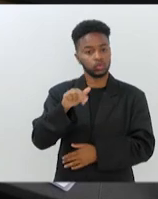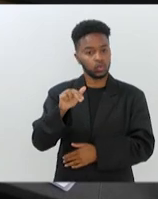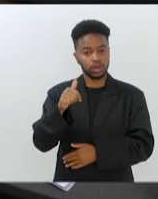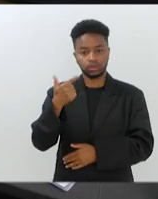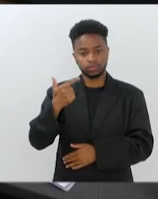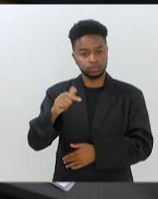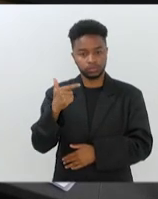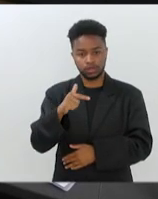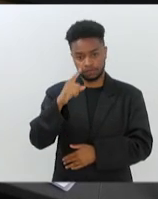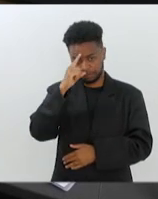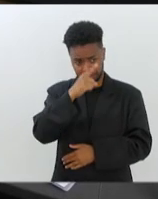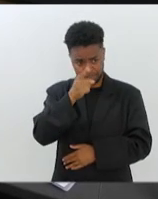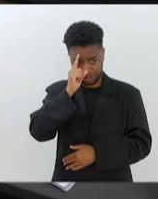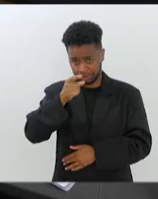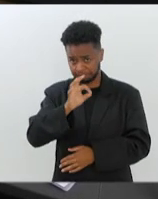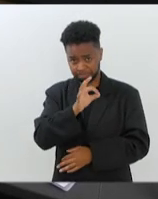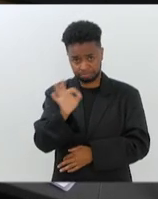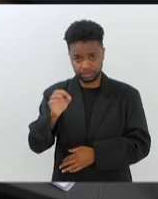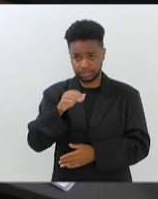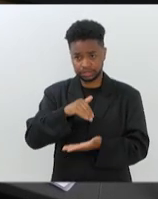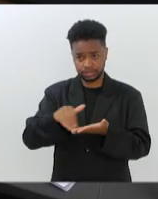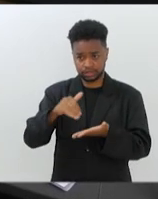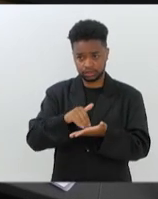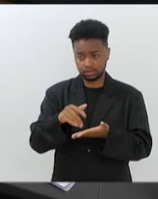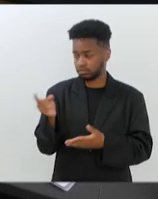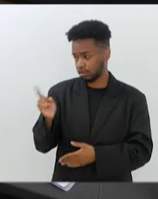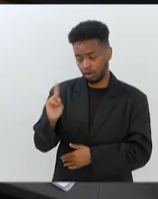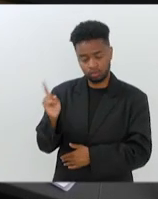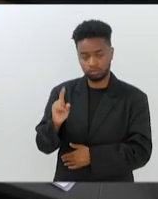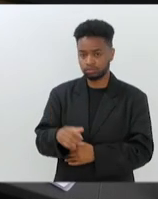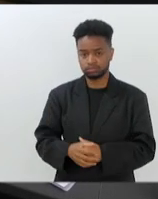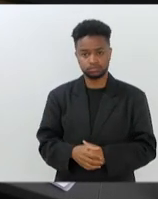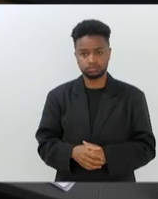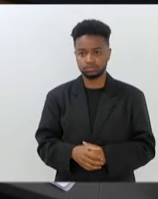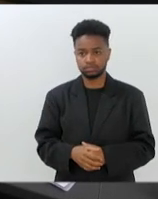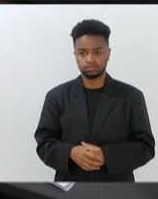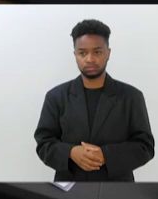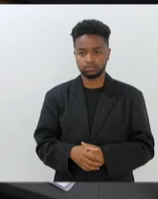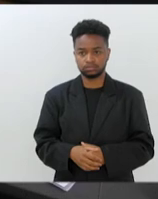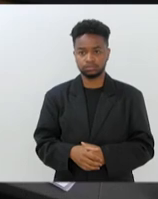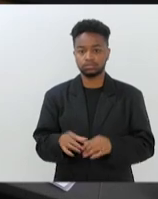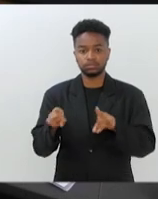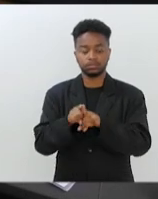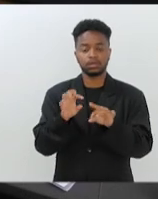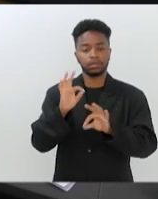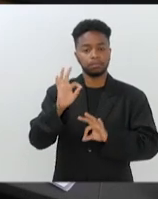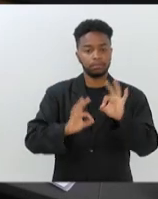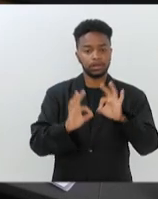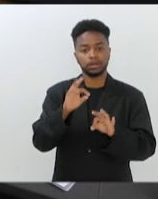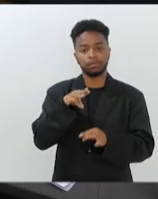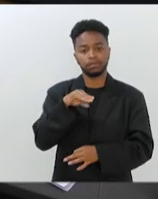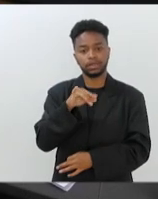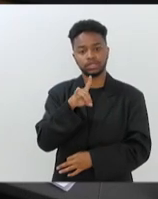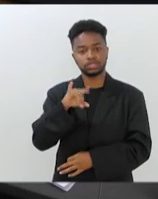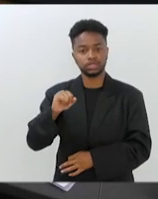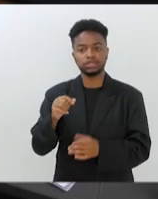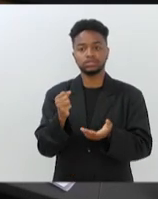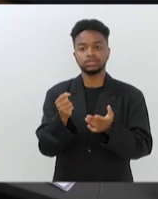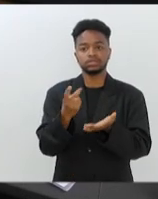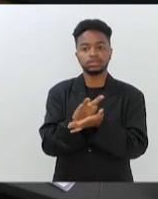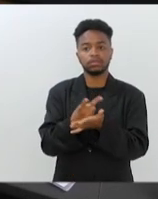determinação de secretário nenhum por favor no microfone não e todas ess esses planos de mídia a gente troca com os secretários ligados às